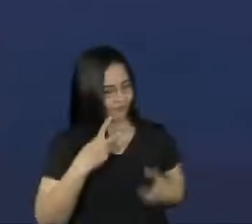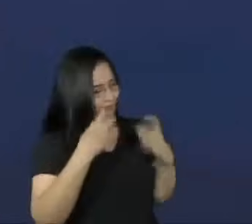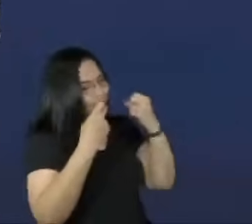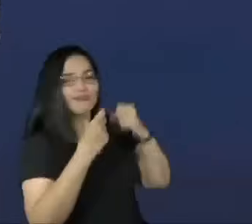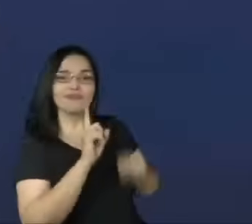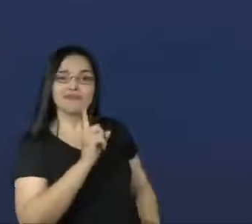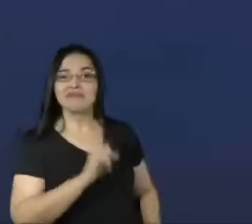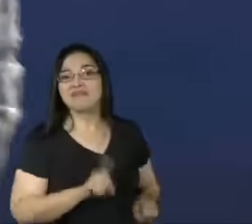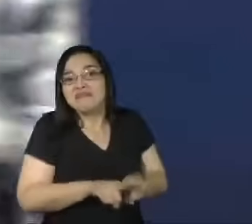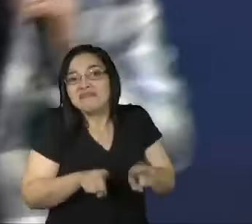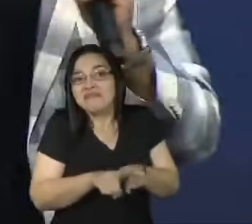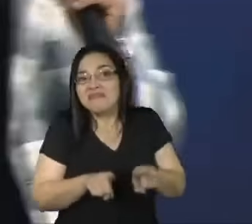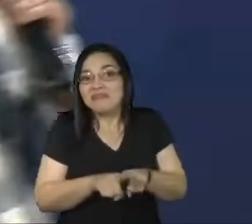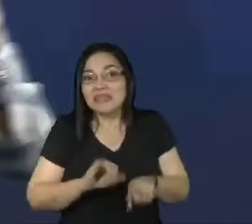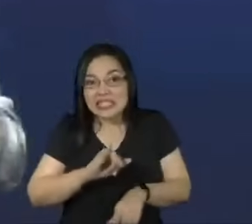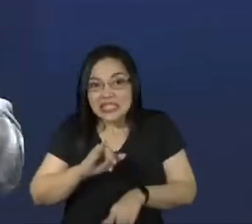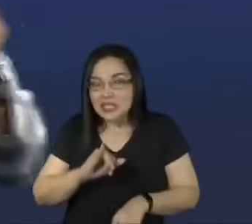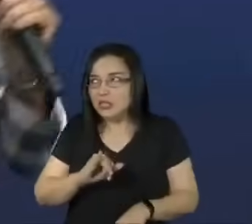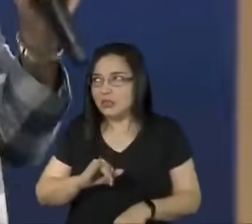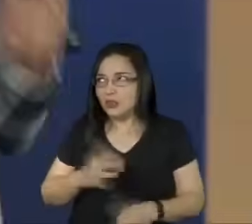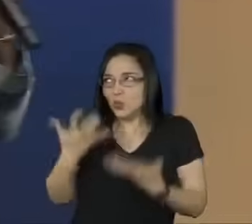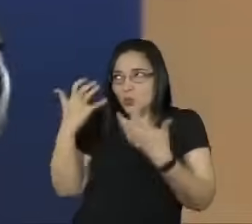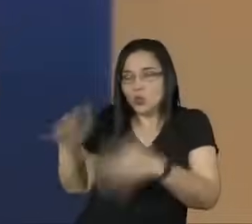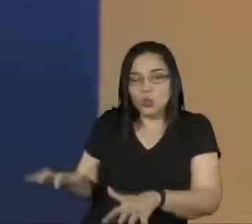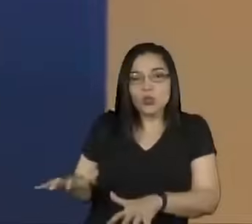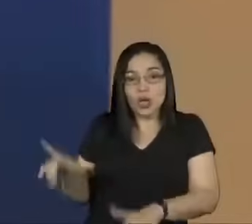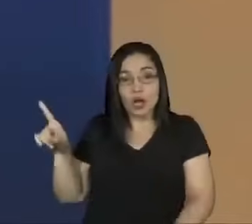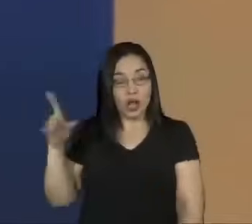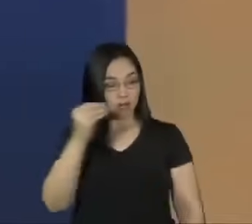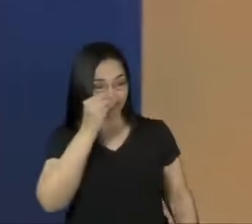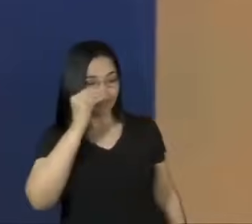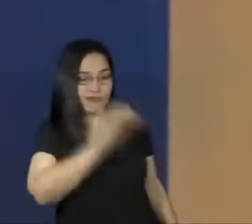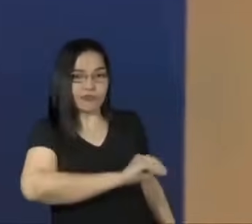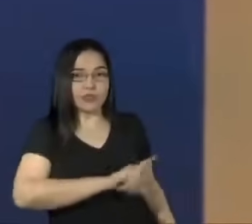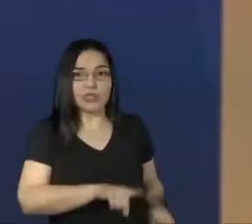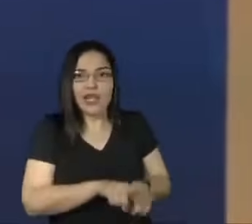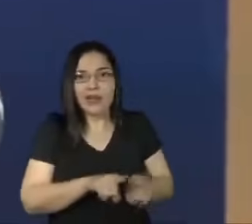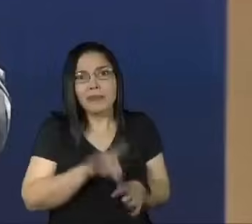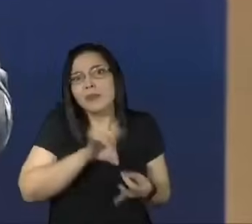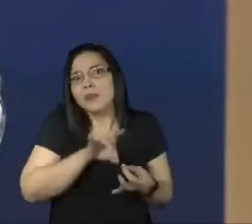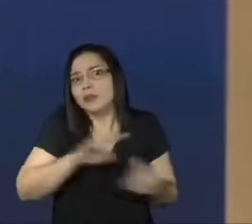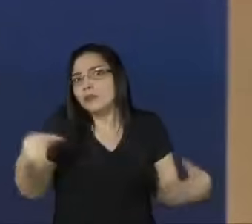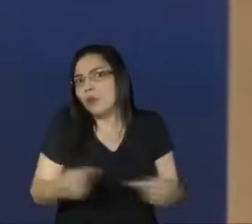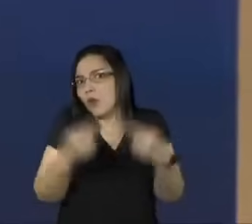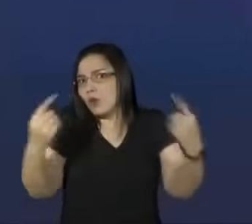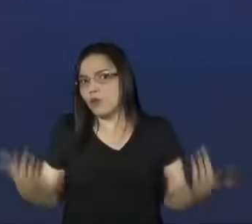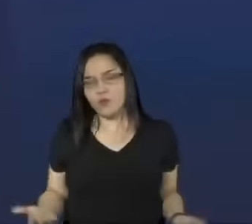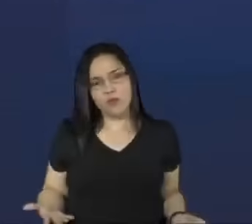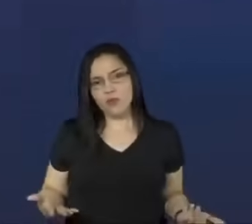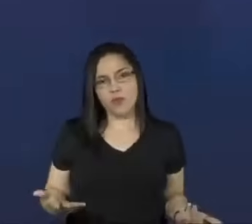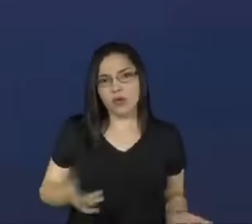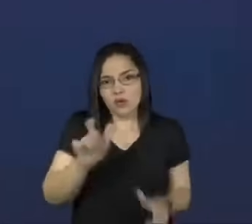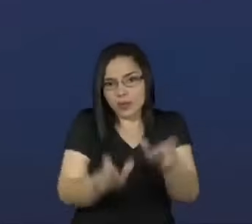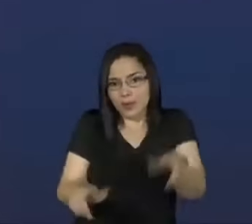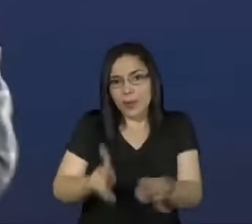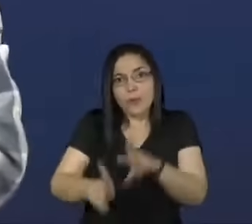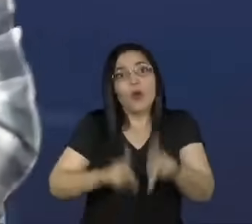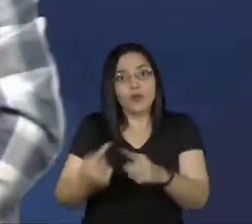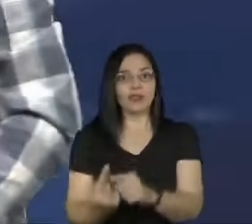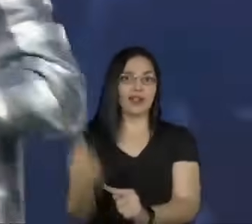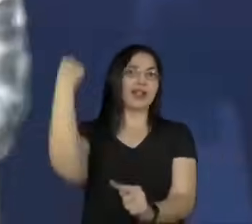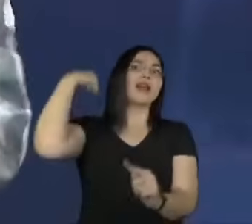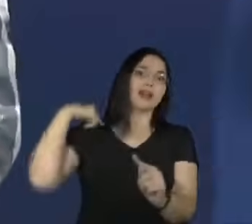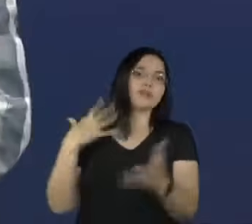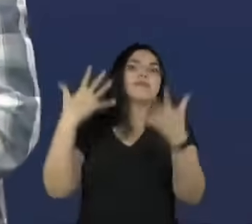diante do pai e aquele que nega diante dos homens ele o negará diante de Deus é espiritual isso aqui E esse povo que tá aqui um dia fez isso